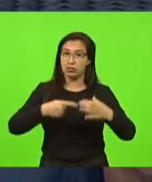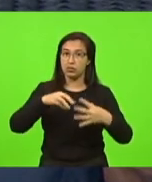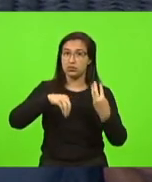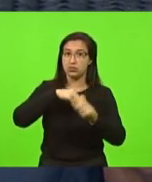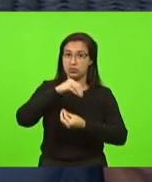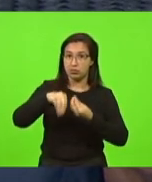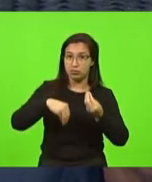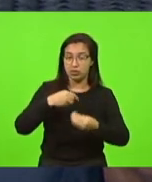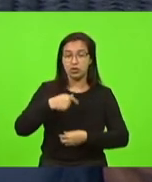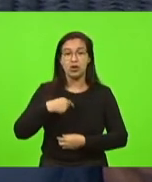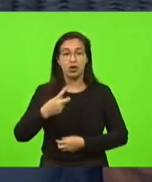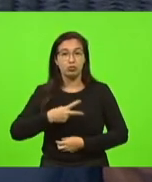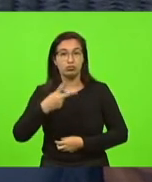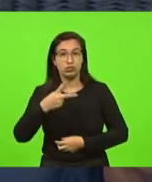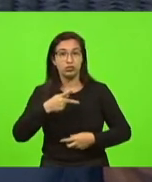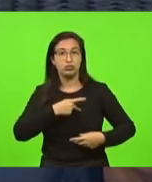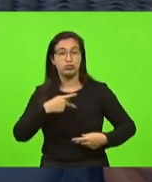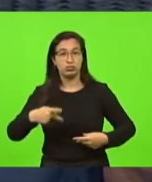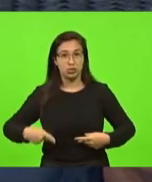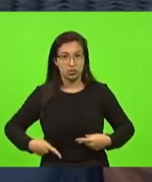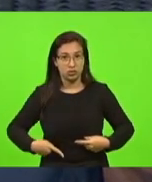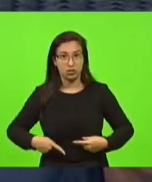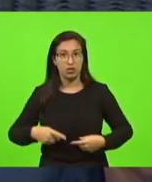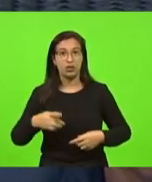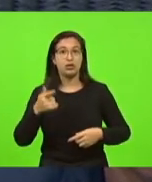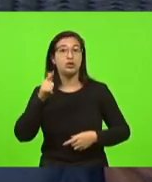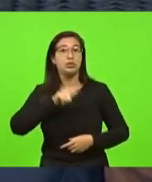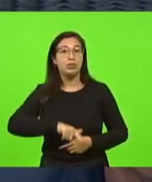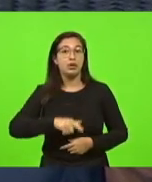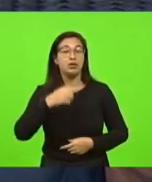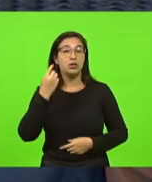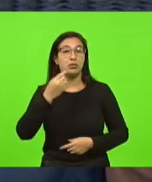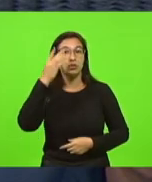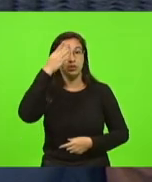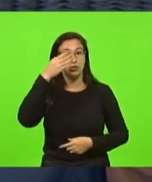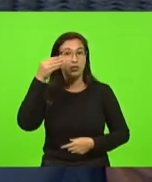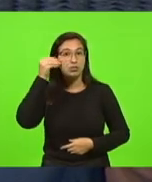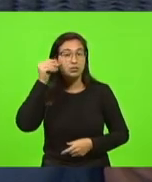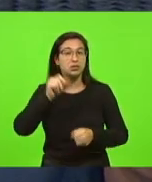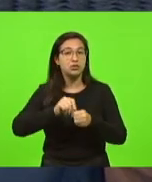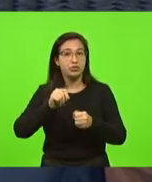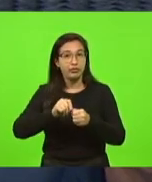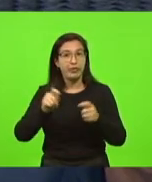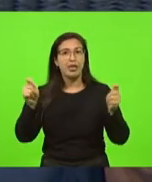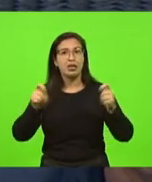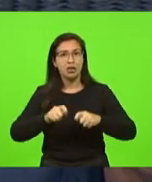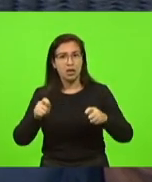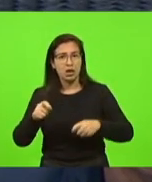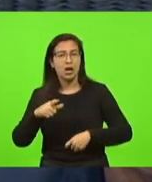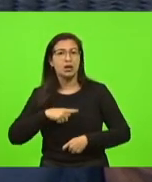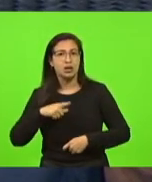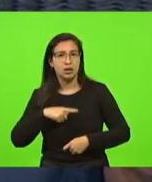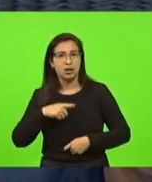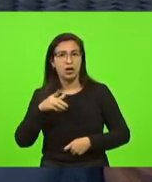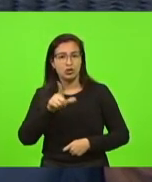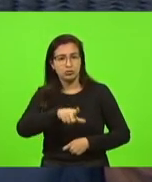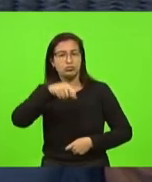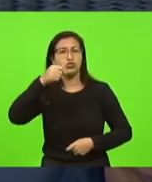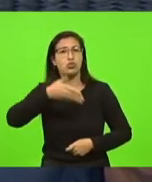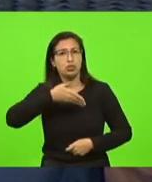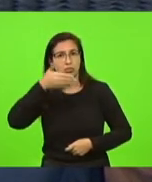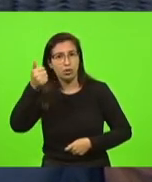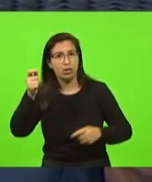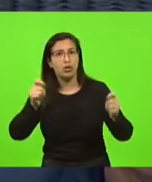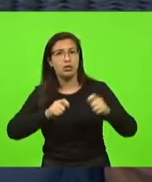fui vice-presidente, da qual a presidente foi a deputada Luciane Carminati, e que essa, sim, nós tínhamos em mão, sim, opção melhor. Nós tivemos uma opção